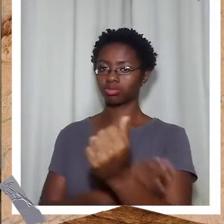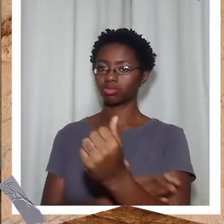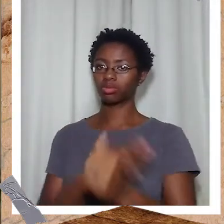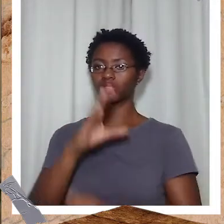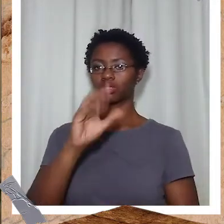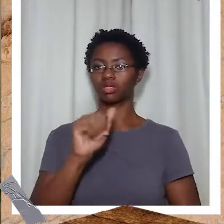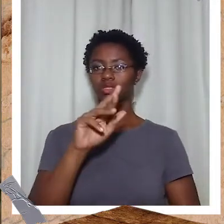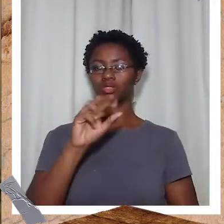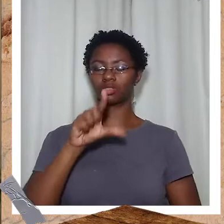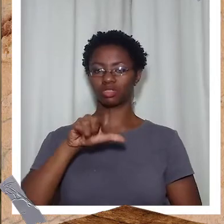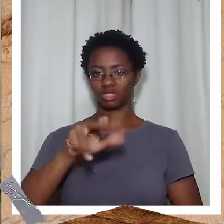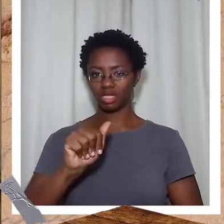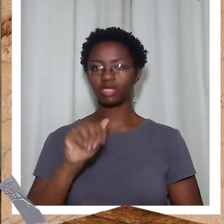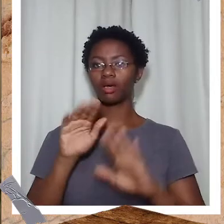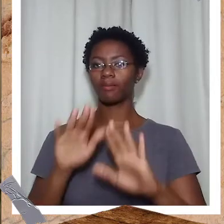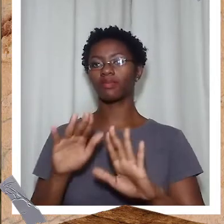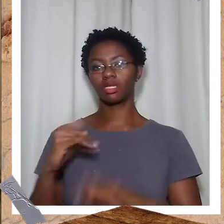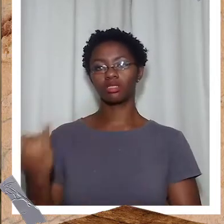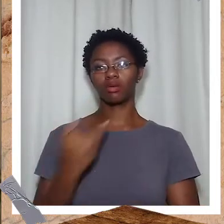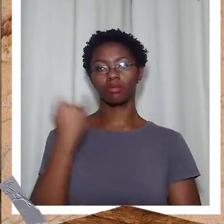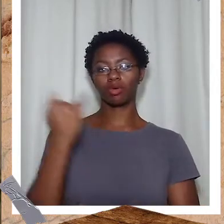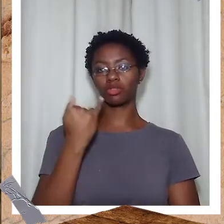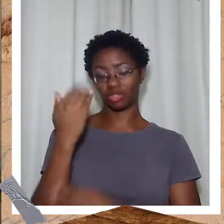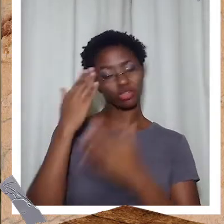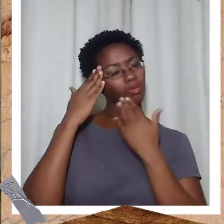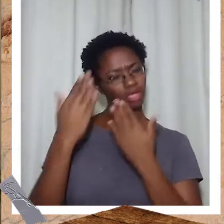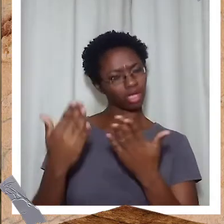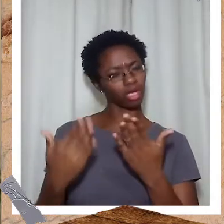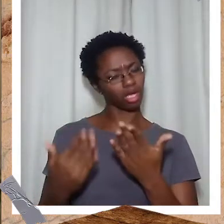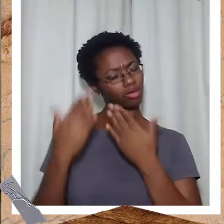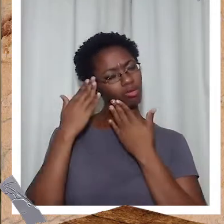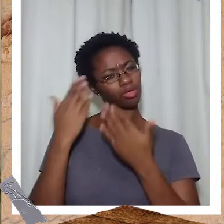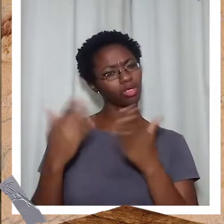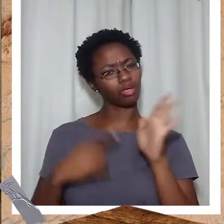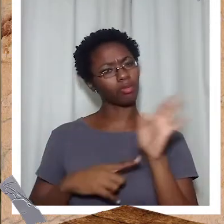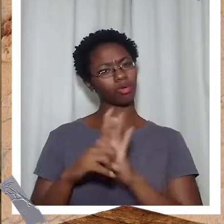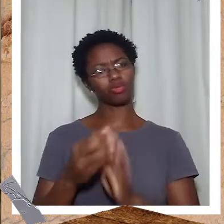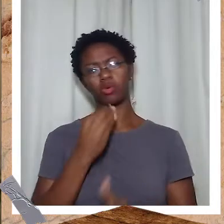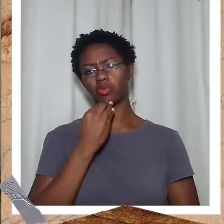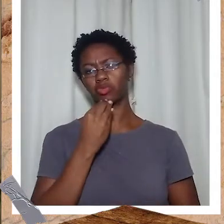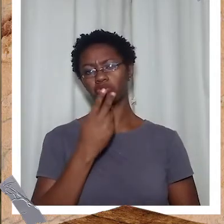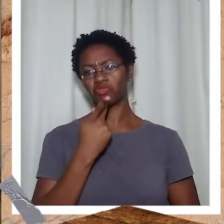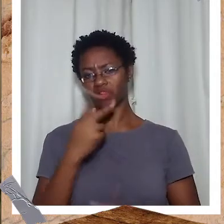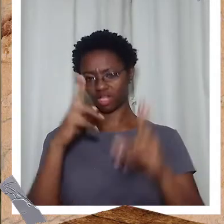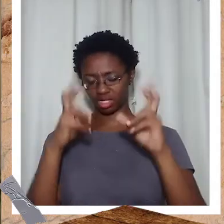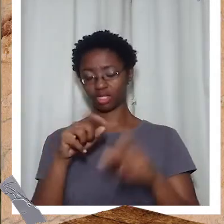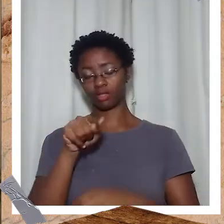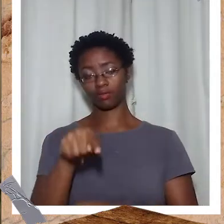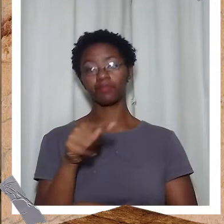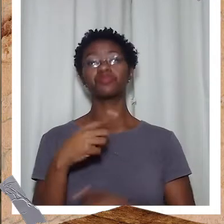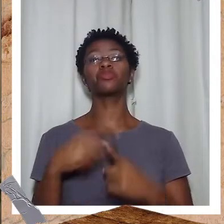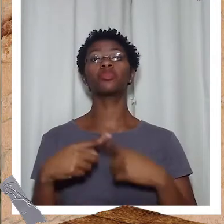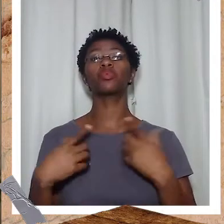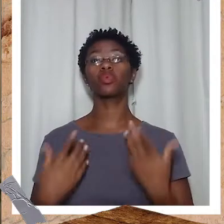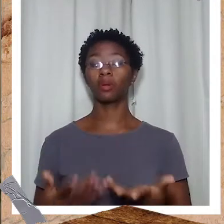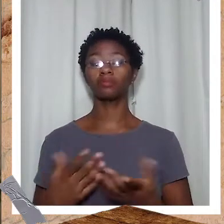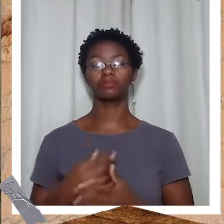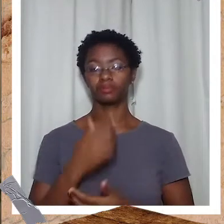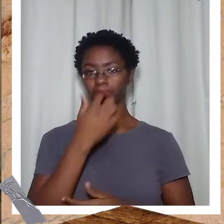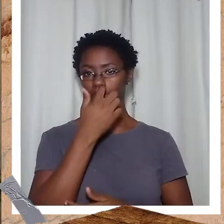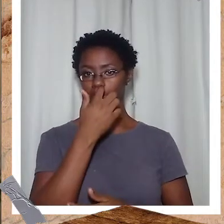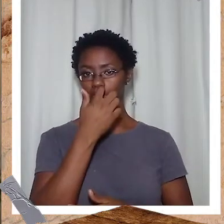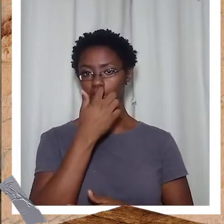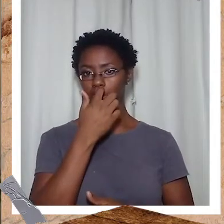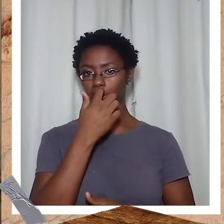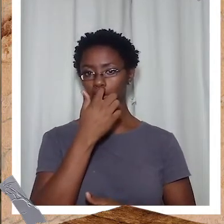reter da pergunta que a Verônica coloca, eu agradeço muitíssimo por nos dar a oportunidade de falar sobre isso, é porque de fato há muito